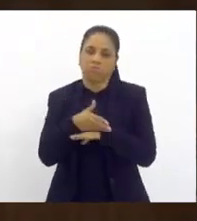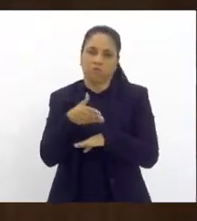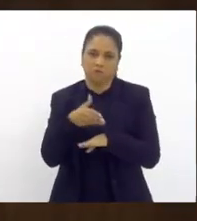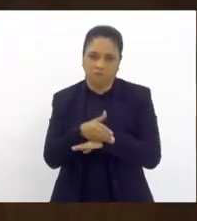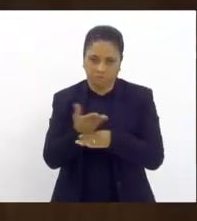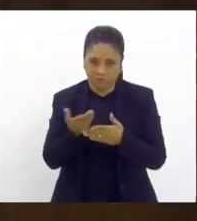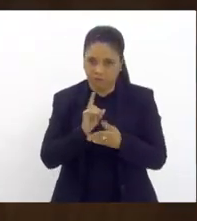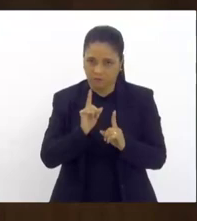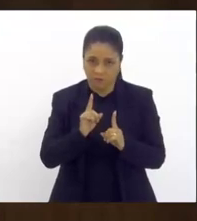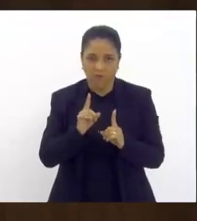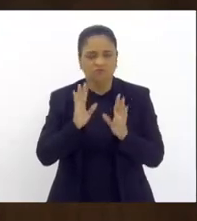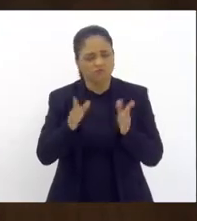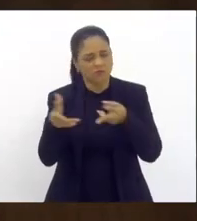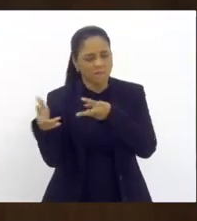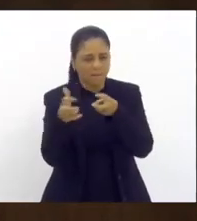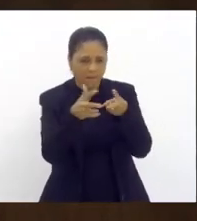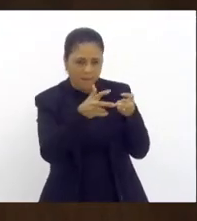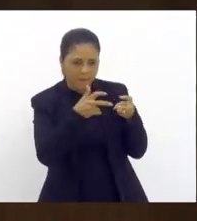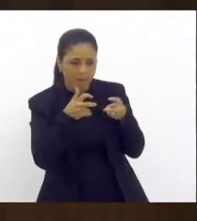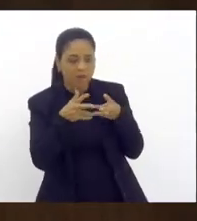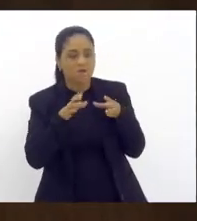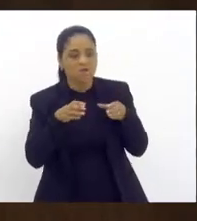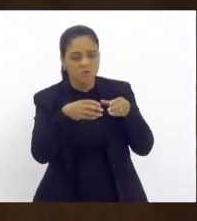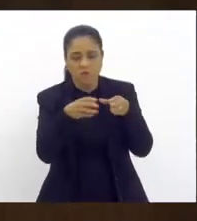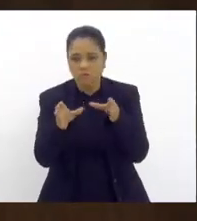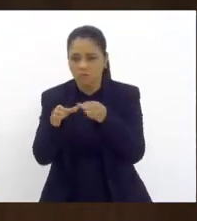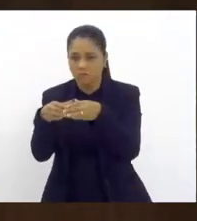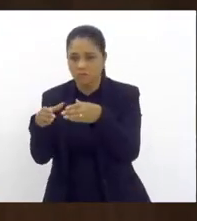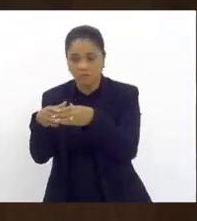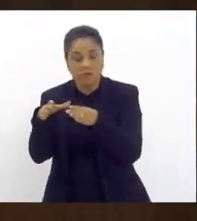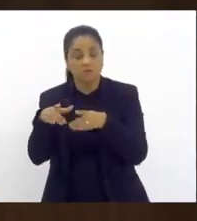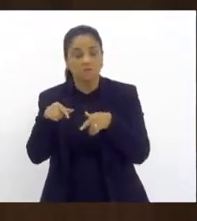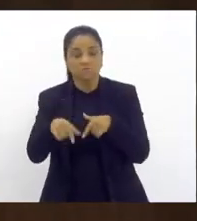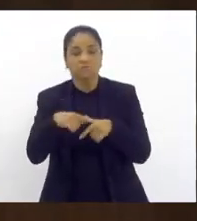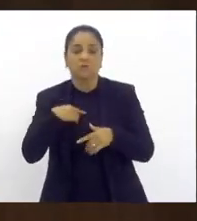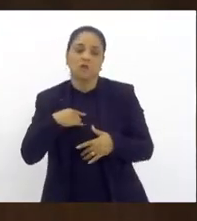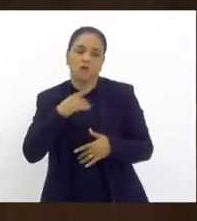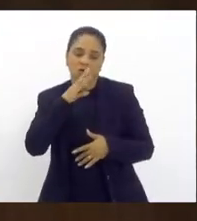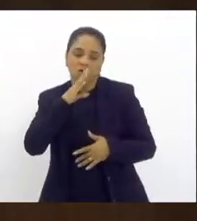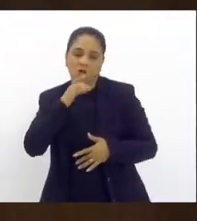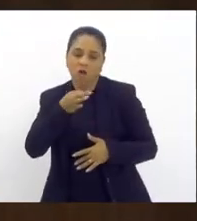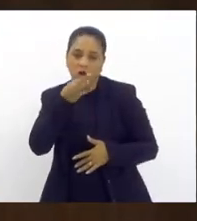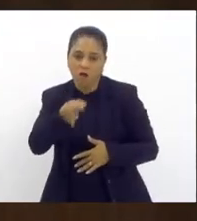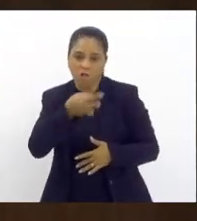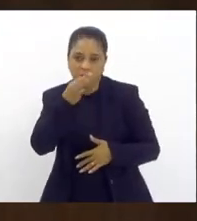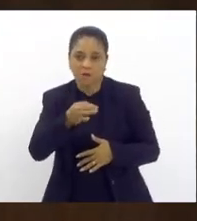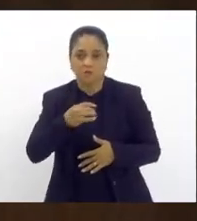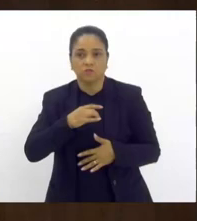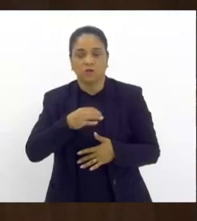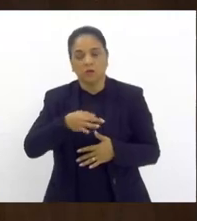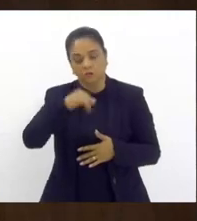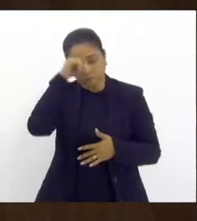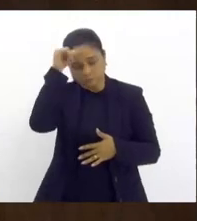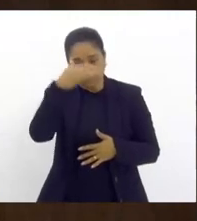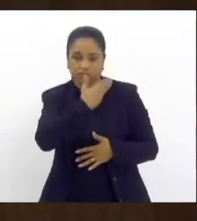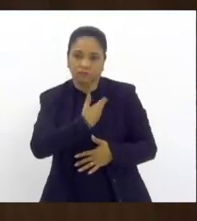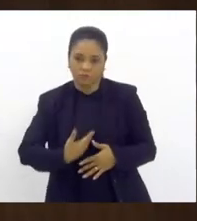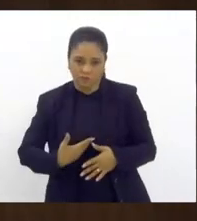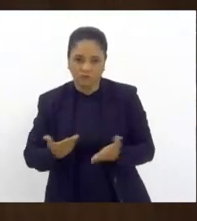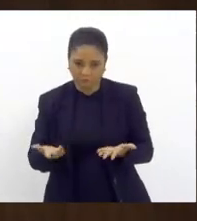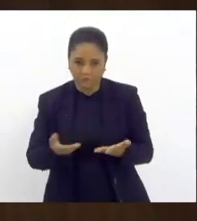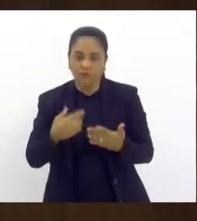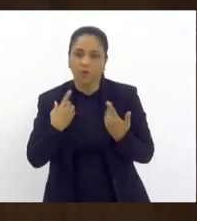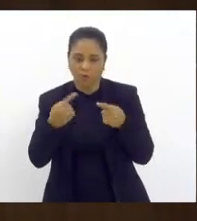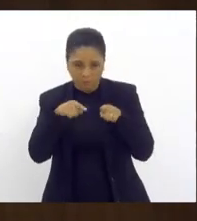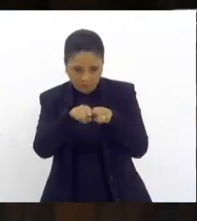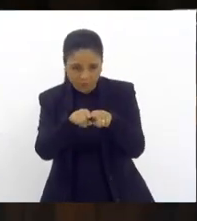está cansado de ver conselhos e espaços como esse cooptados pelo governo com entidades da sociedade civil que são parceiras e da sua base. Pode